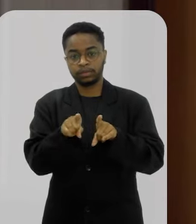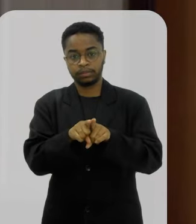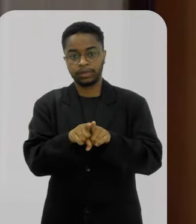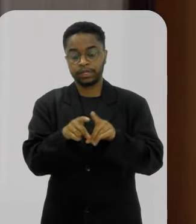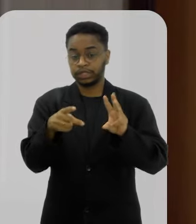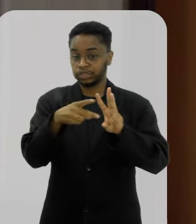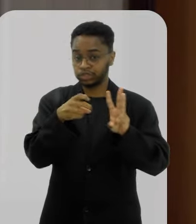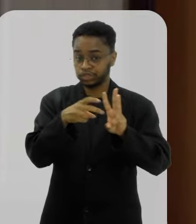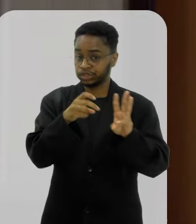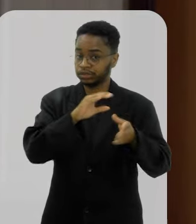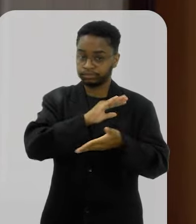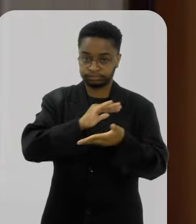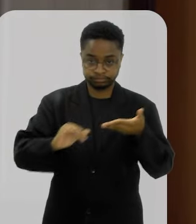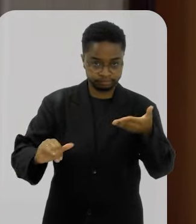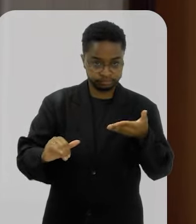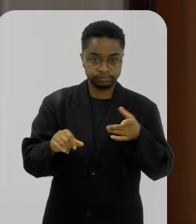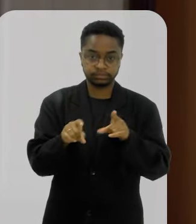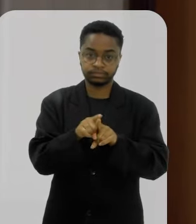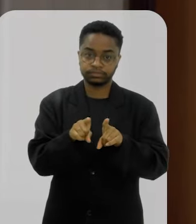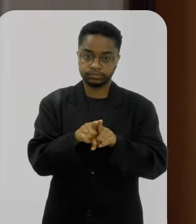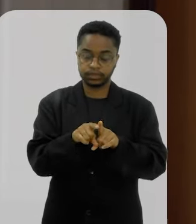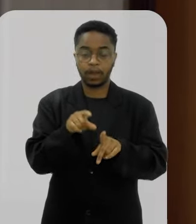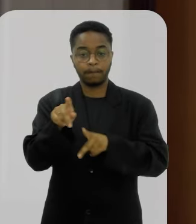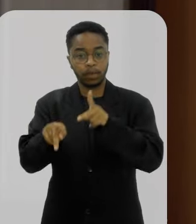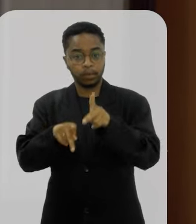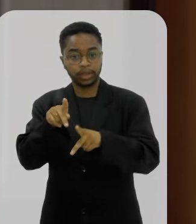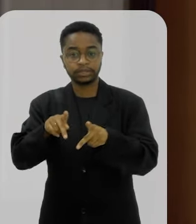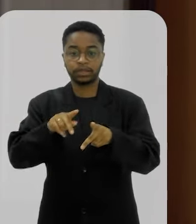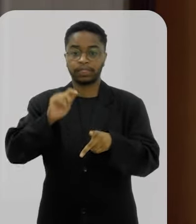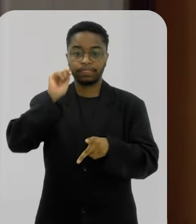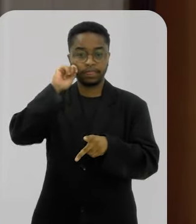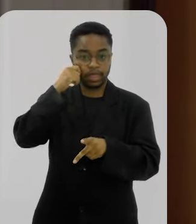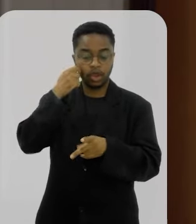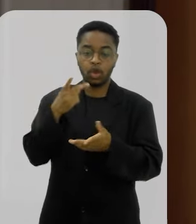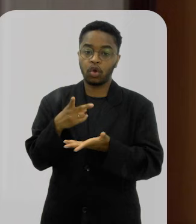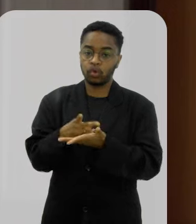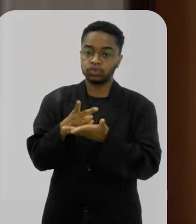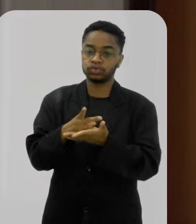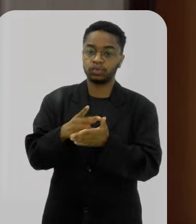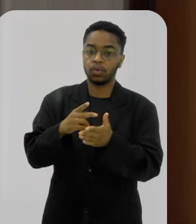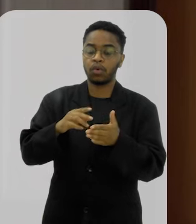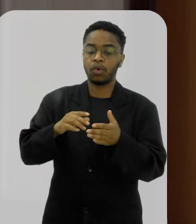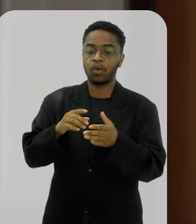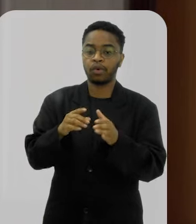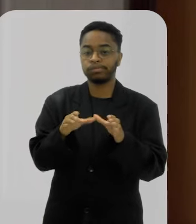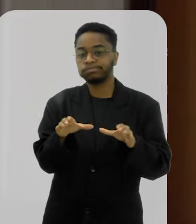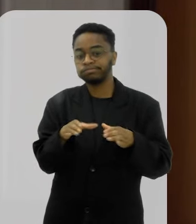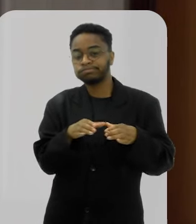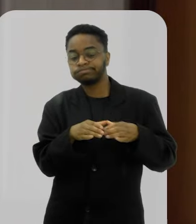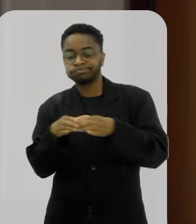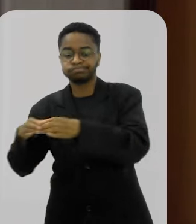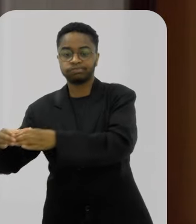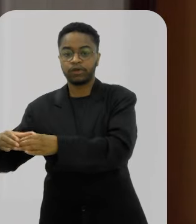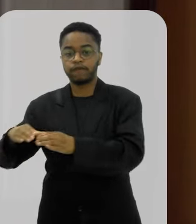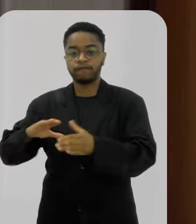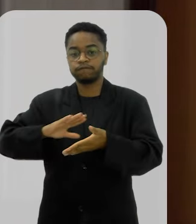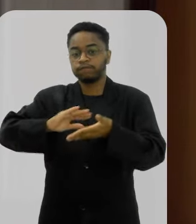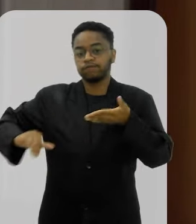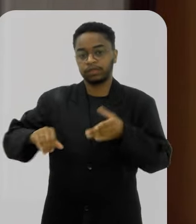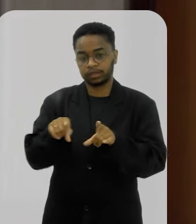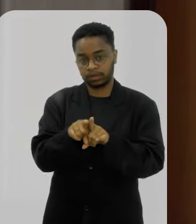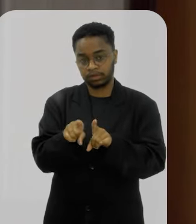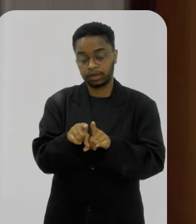que indígenas foram excluídos também, que a população negra continuou marginalizada.